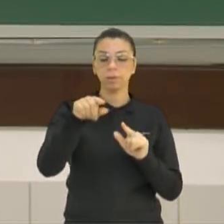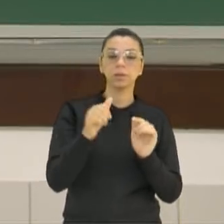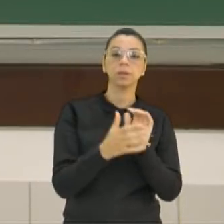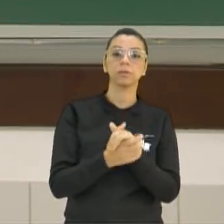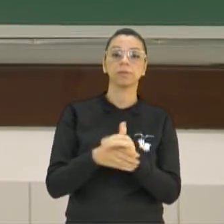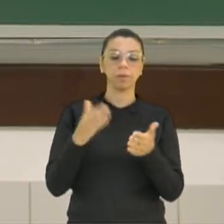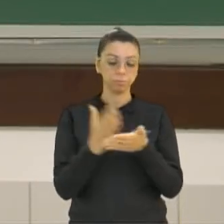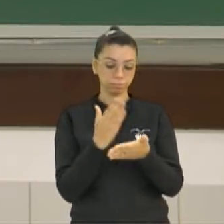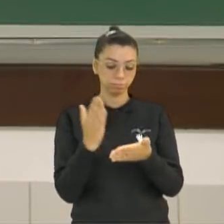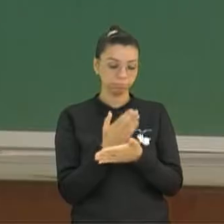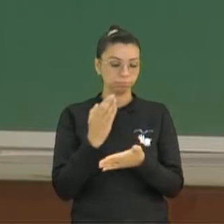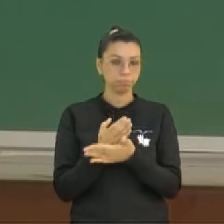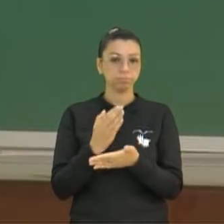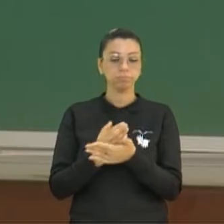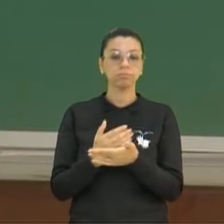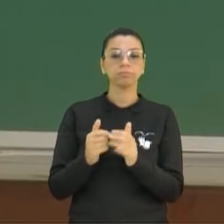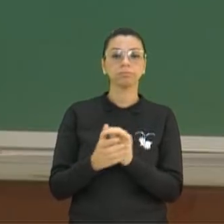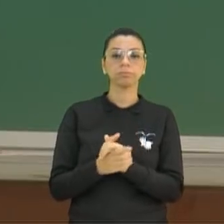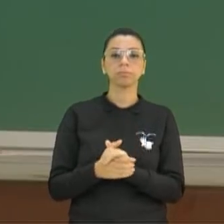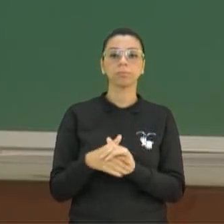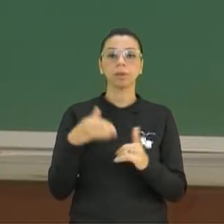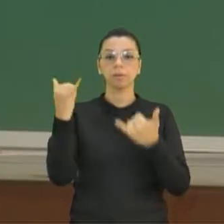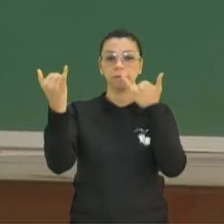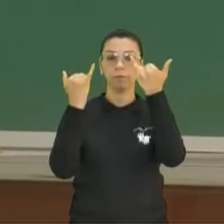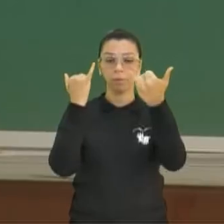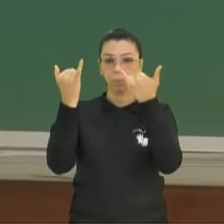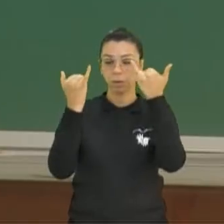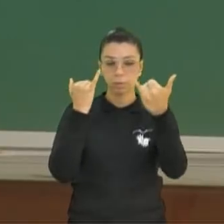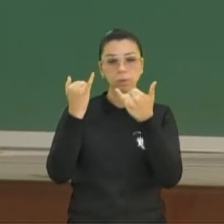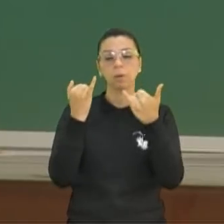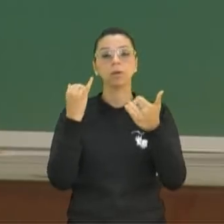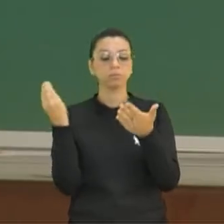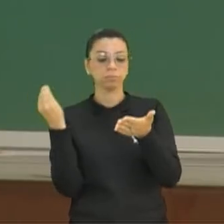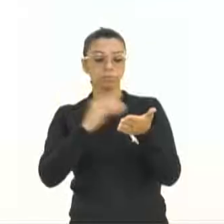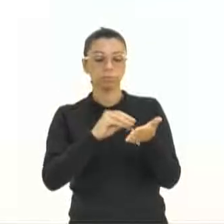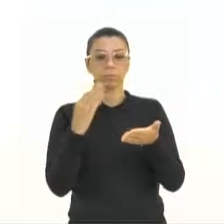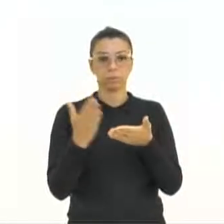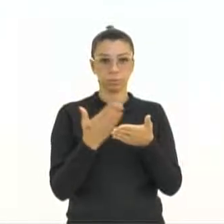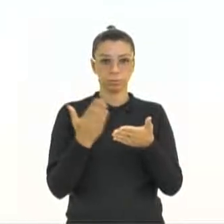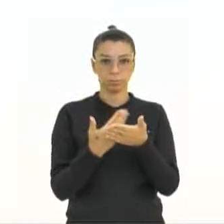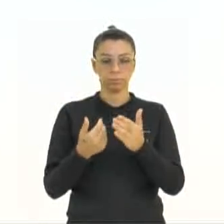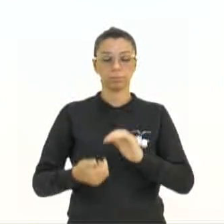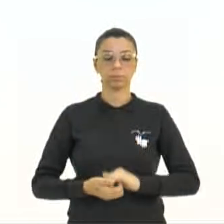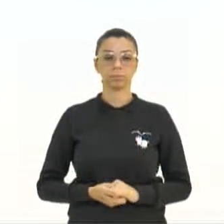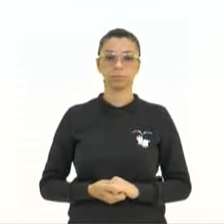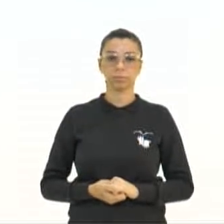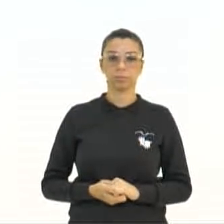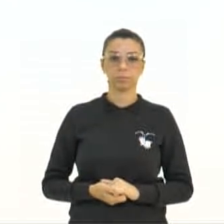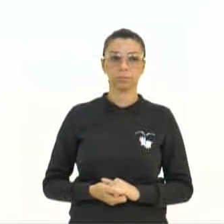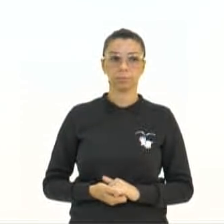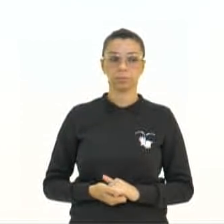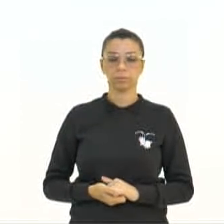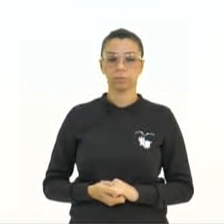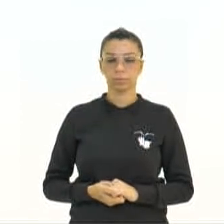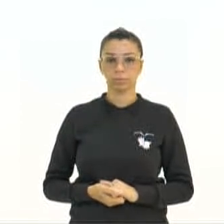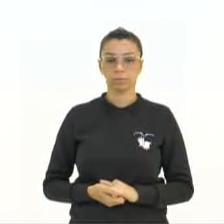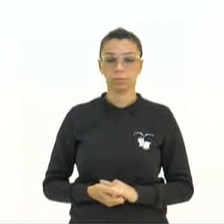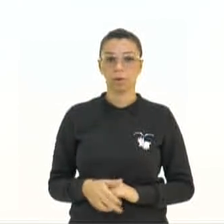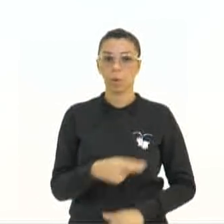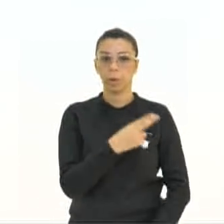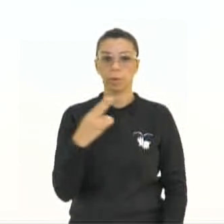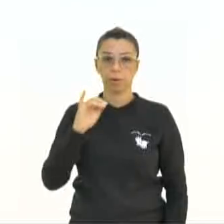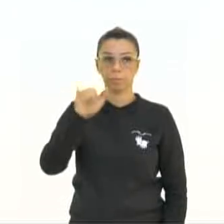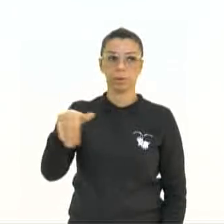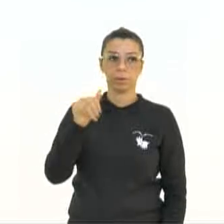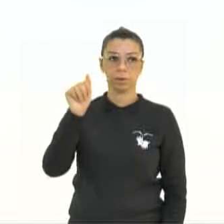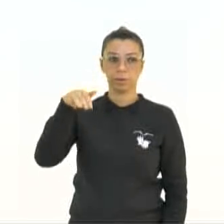no teu caderninho tirando quais são as tarefas de casa. My name is James, então contou o nome dele. I